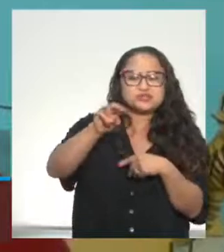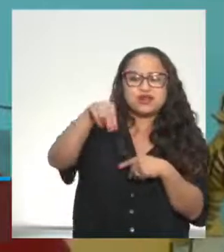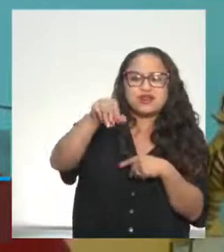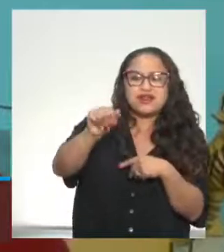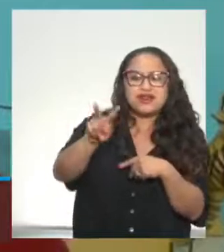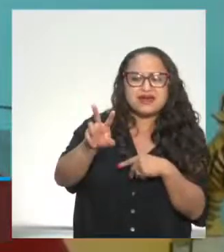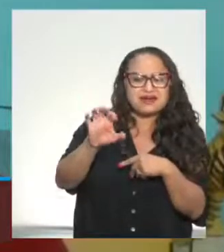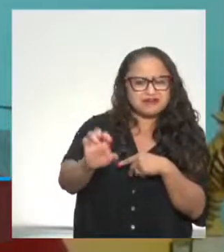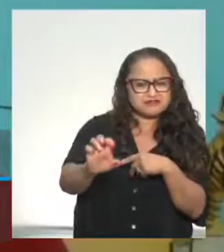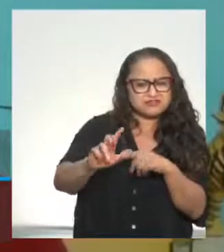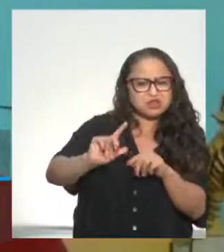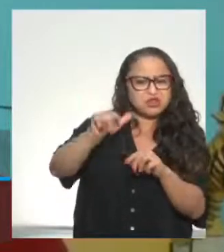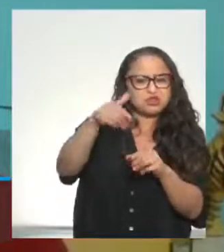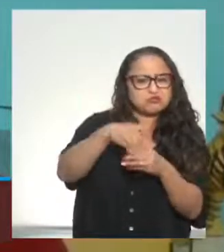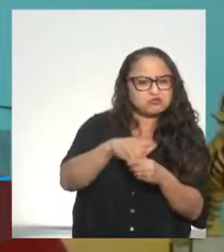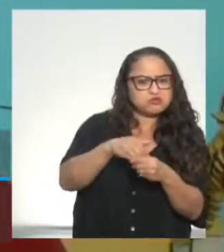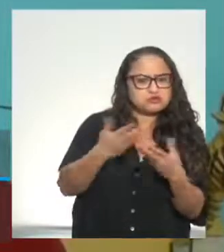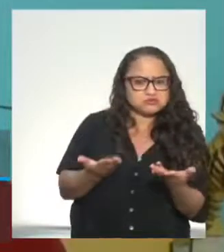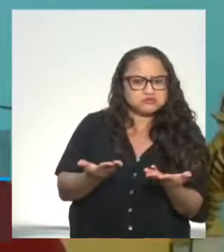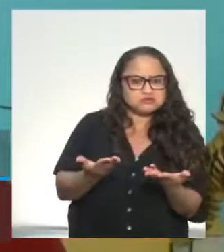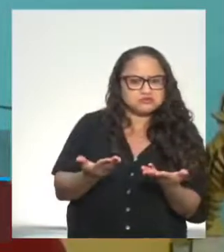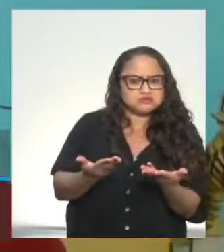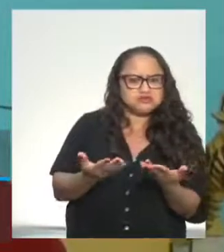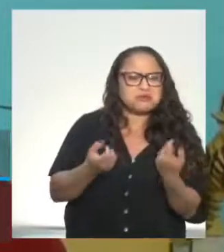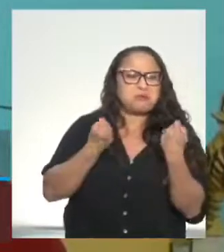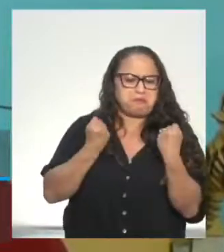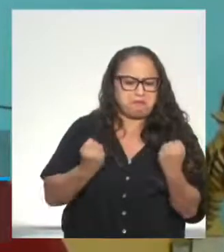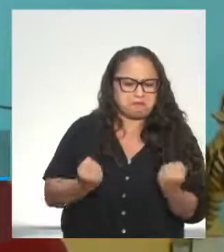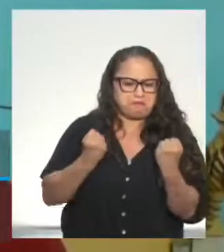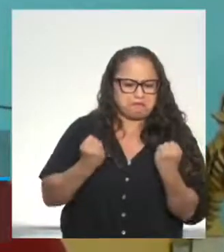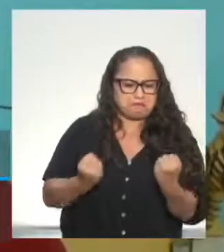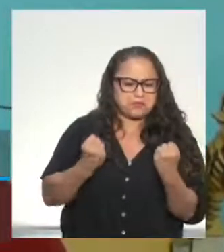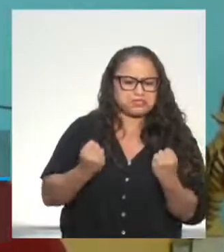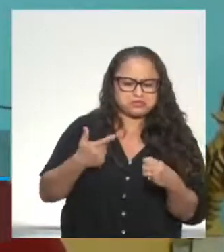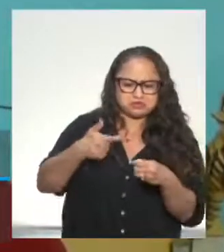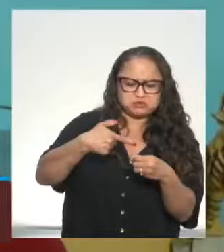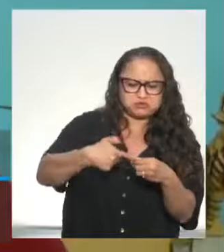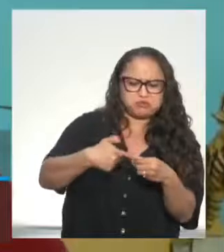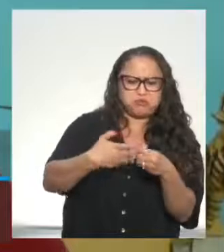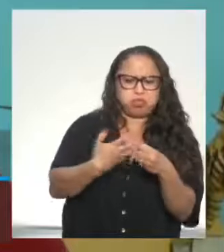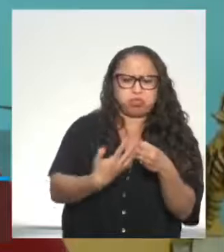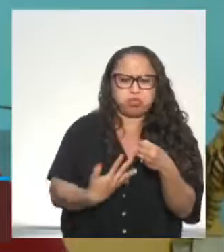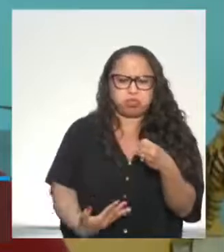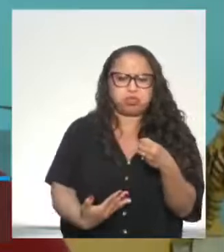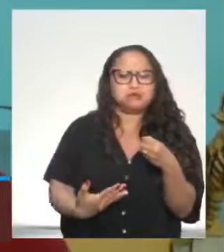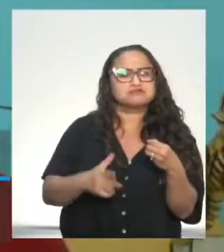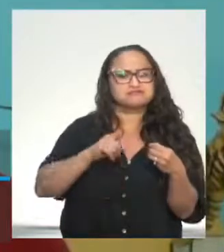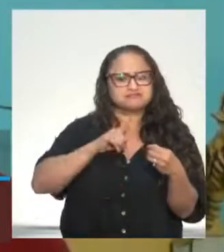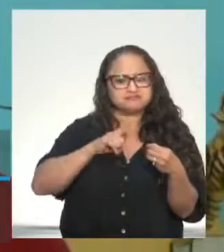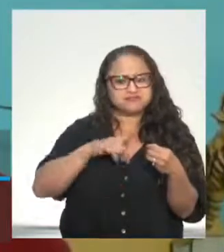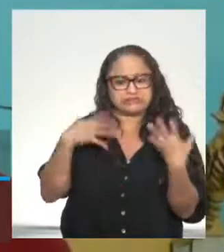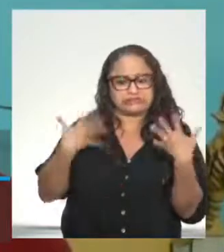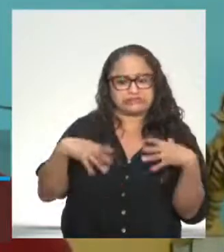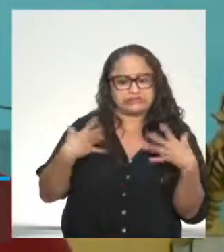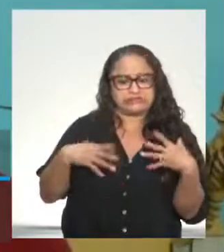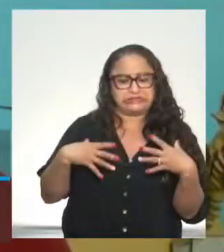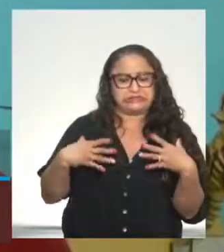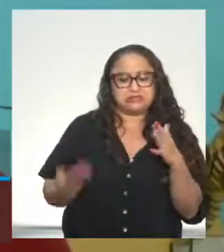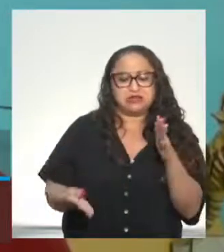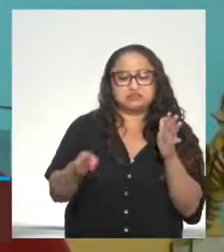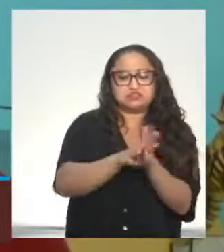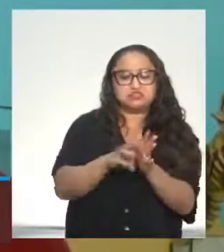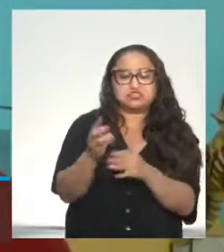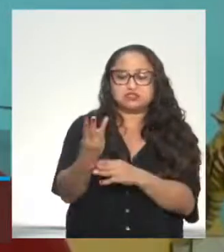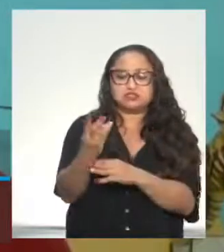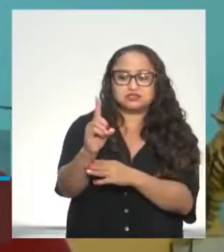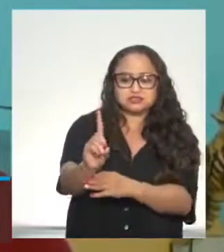acaba ficando muito pesada, você gasta mais combustível e tudo fica muito mais caro. Com a chegada da impressora 3D, o